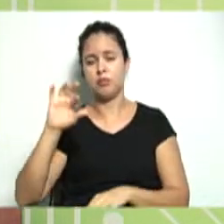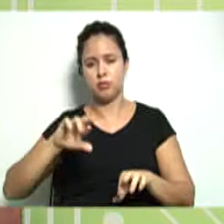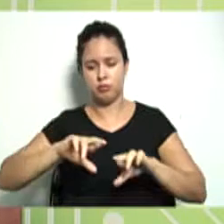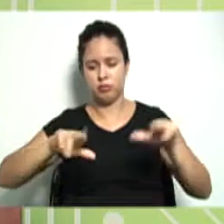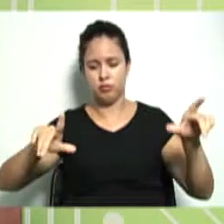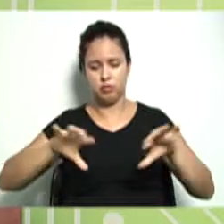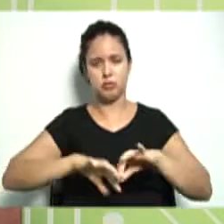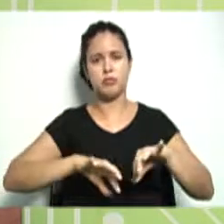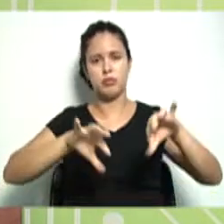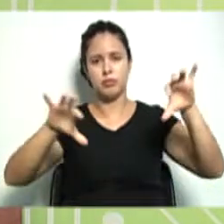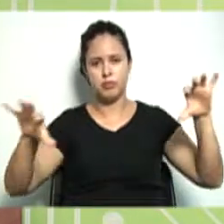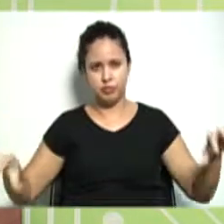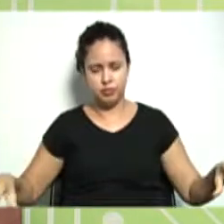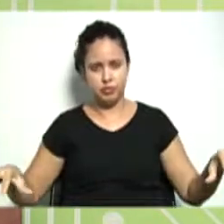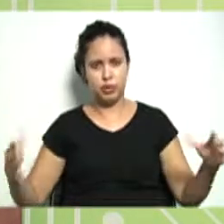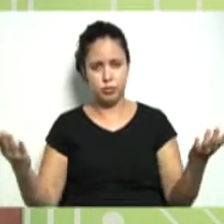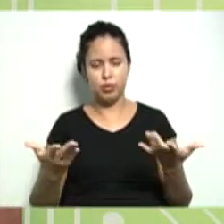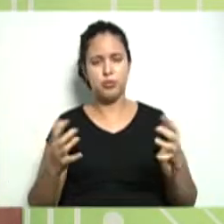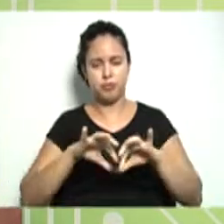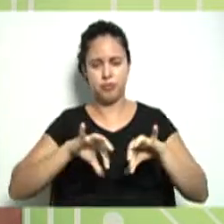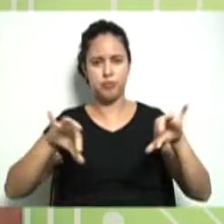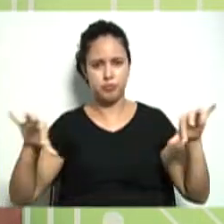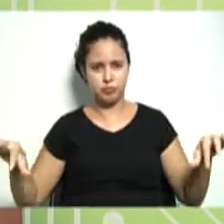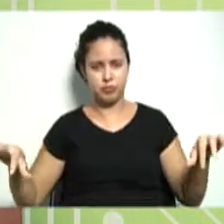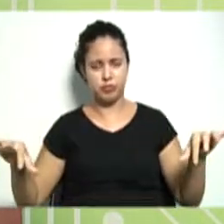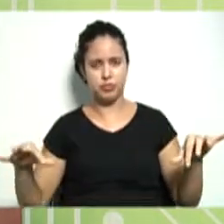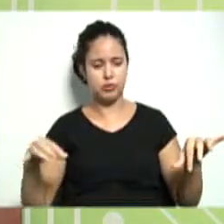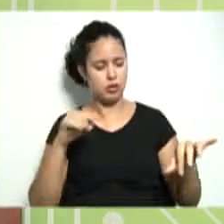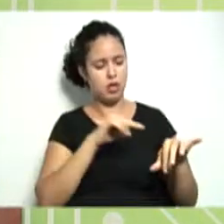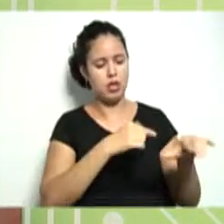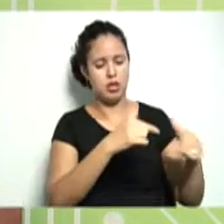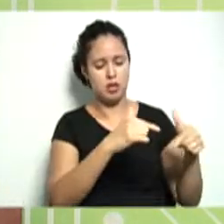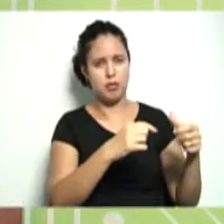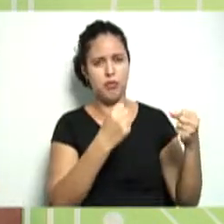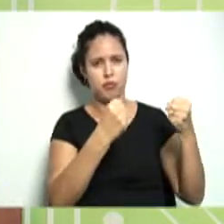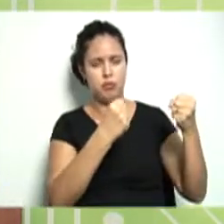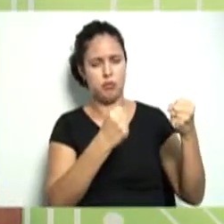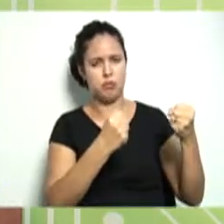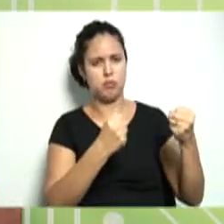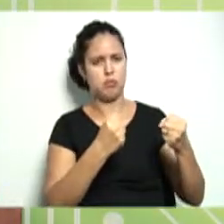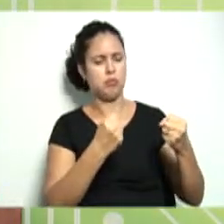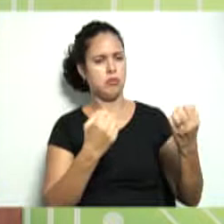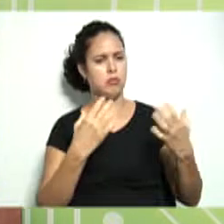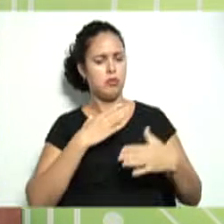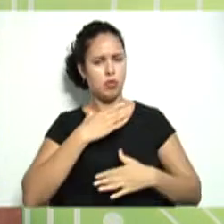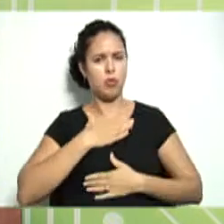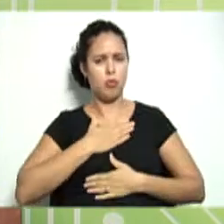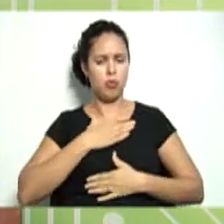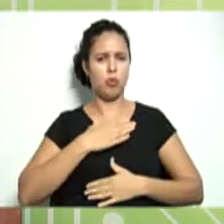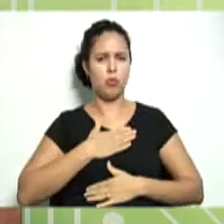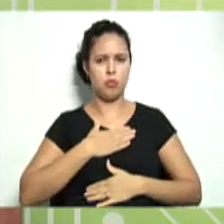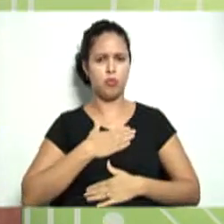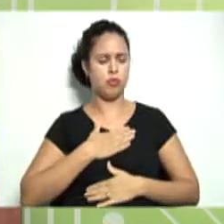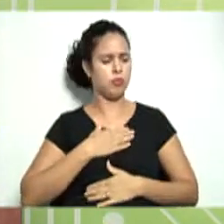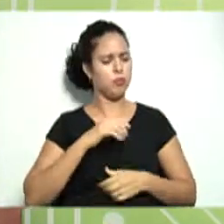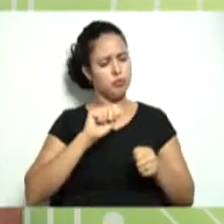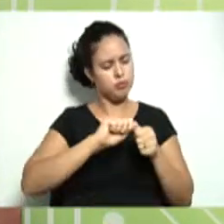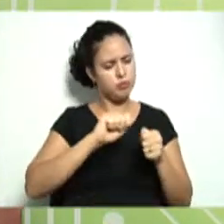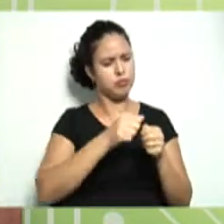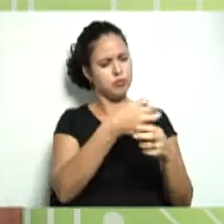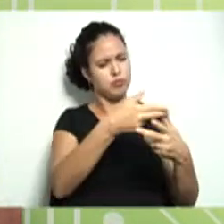o trabalho de realmente utilizar o esforço físico para produzir os bens e serviços que a sociedade vai